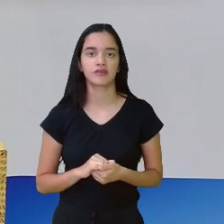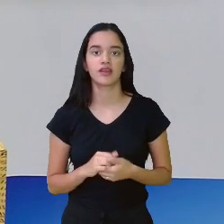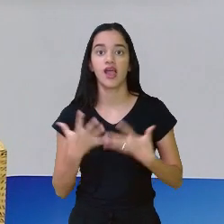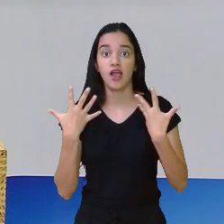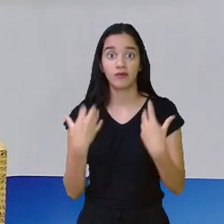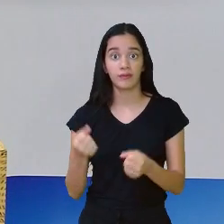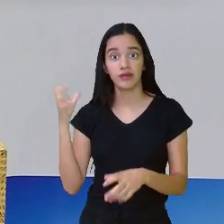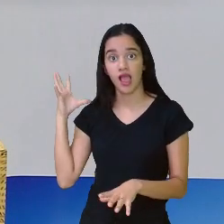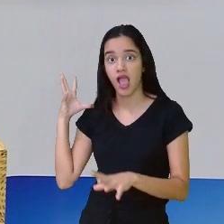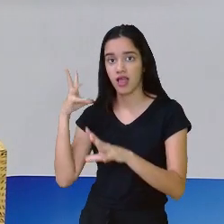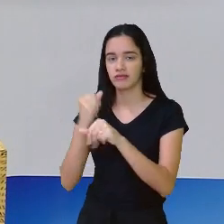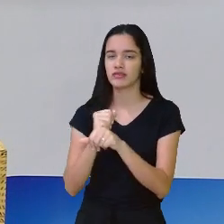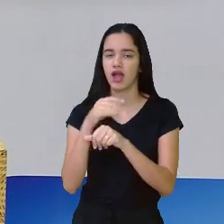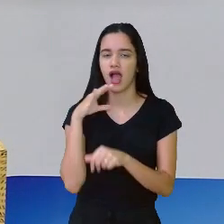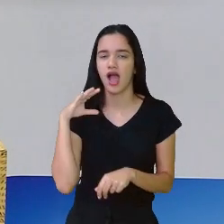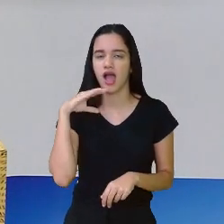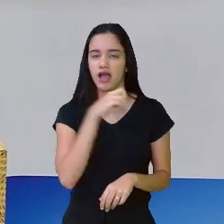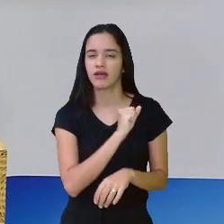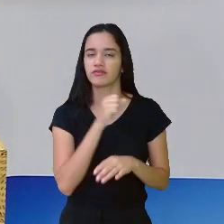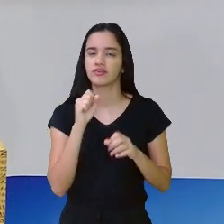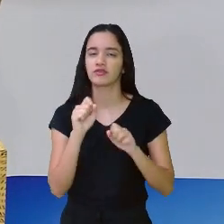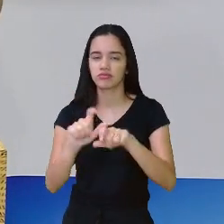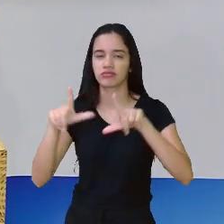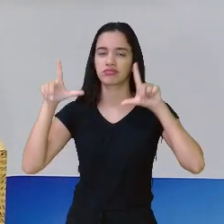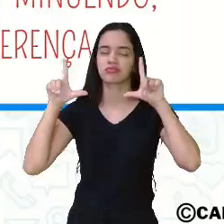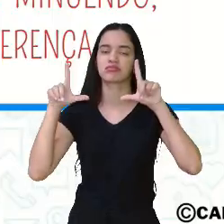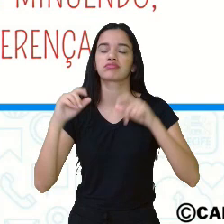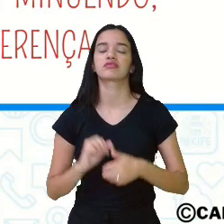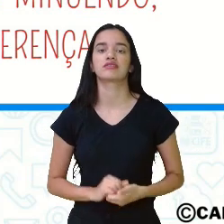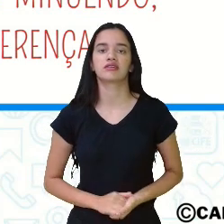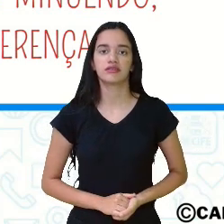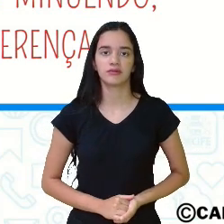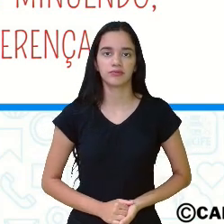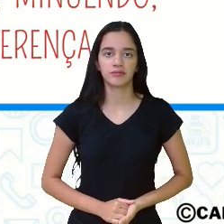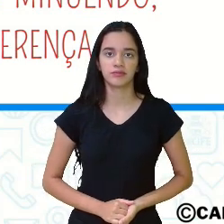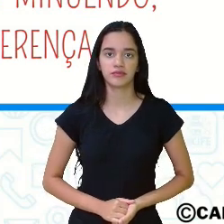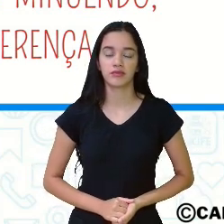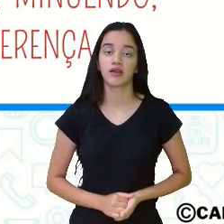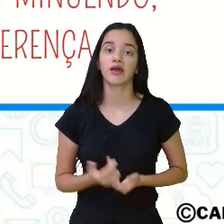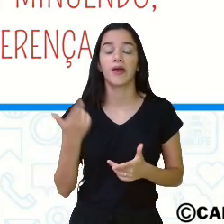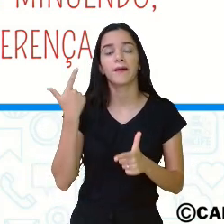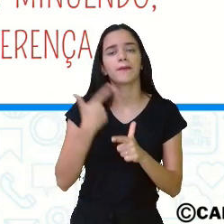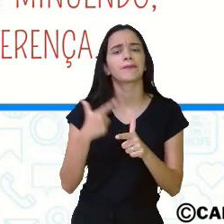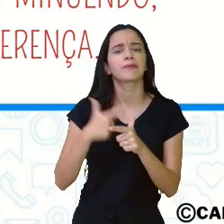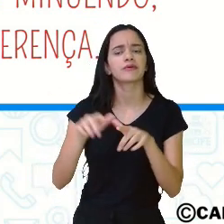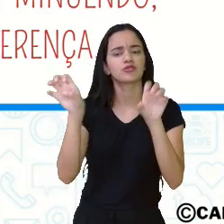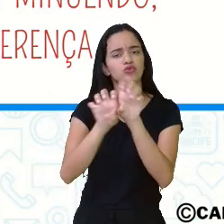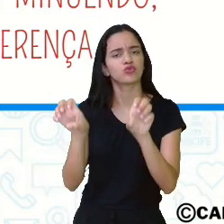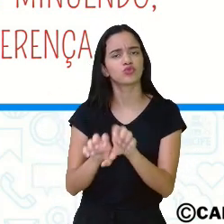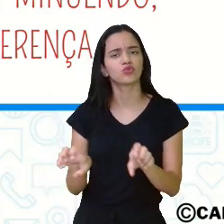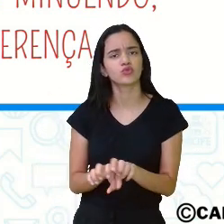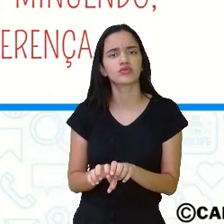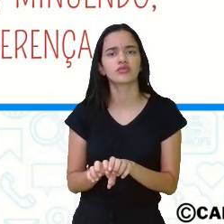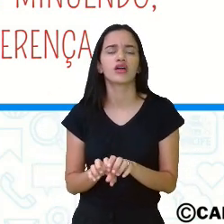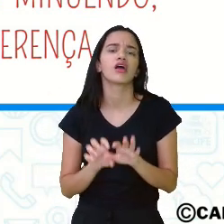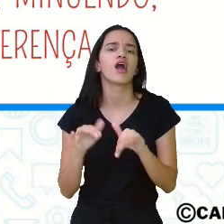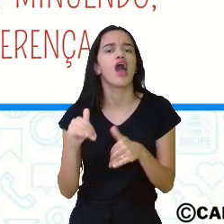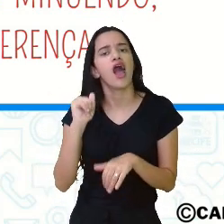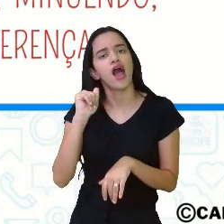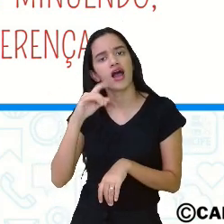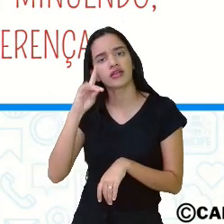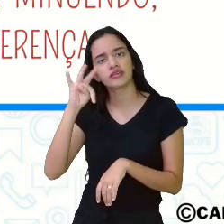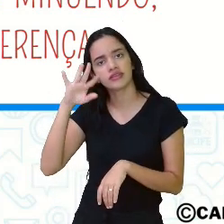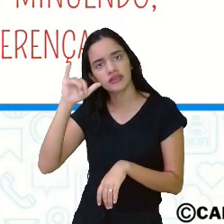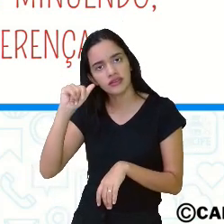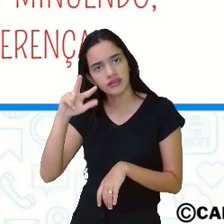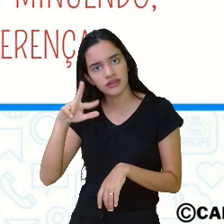Vamos fazer uma revisãozinha bem rápida, foco na tela, por favor. Problemas com estruturas aditivas são também aqueles